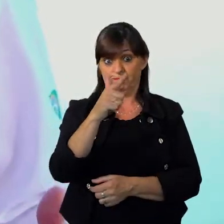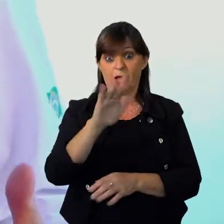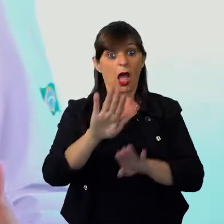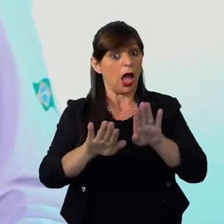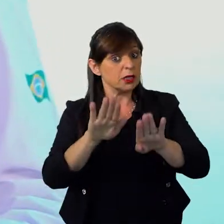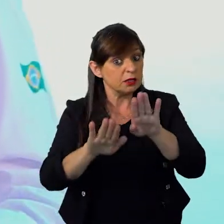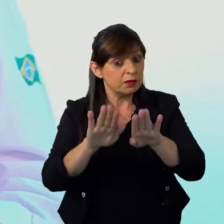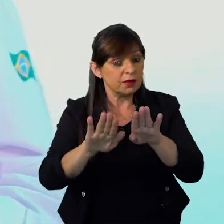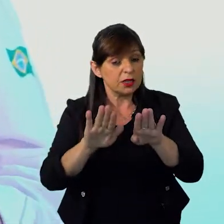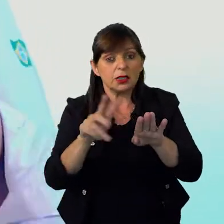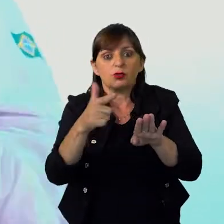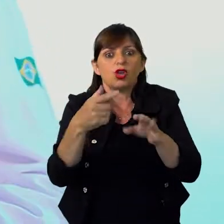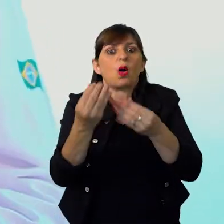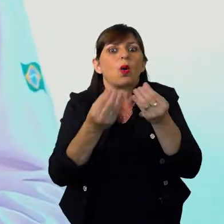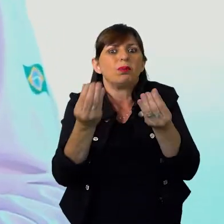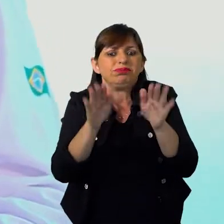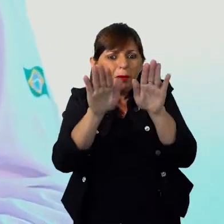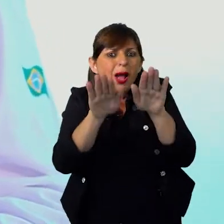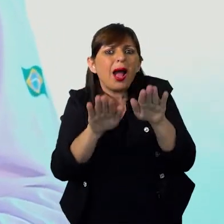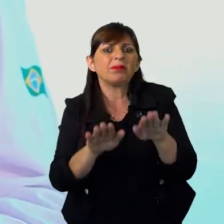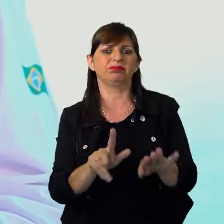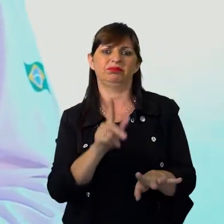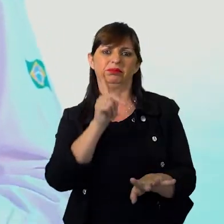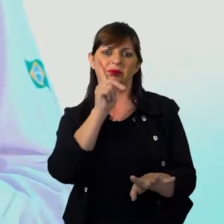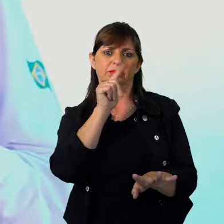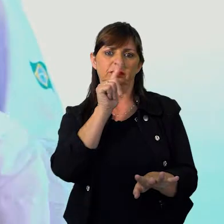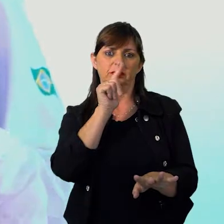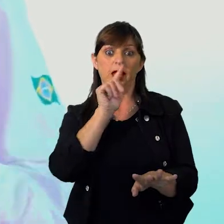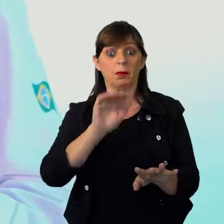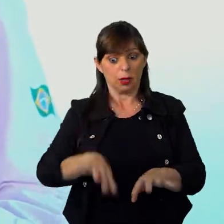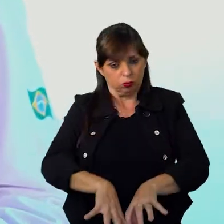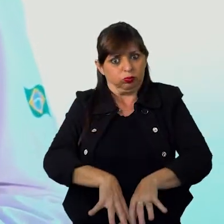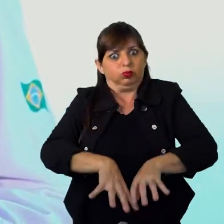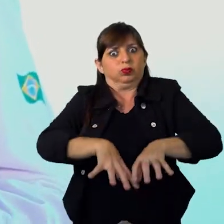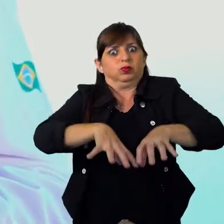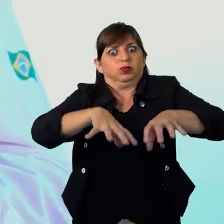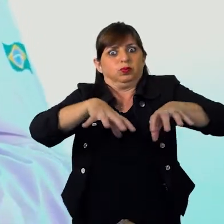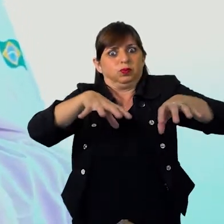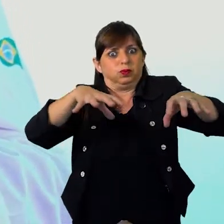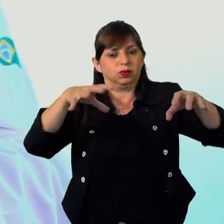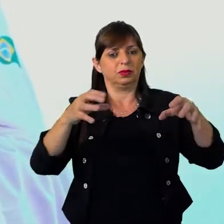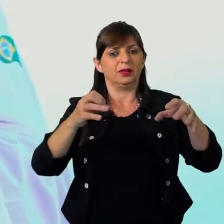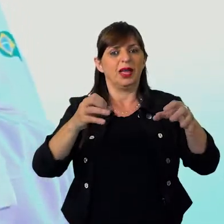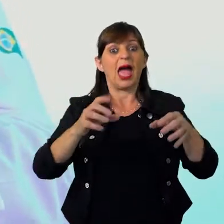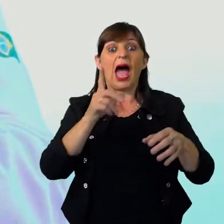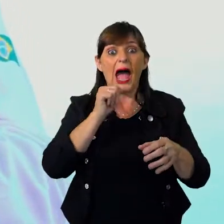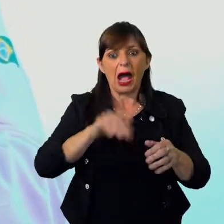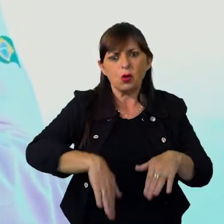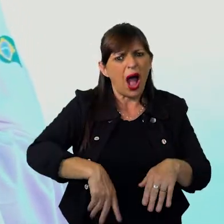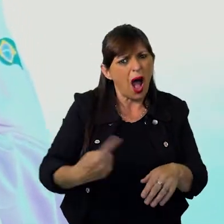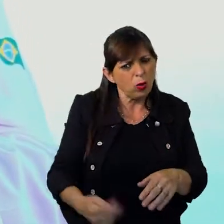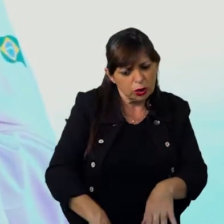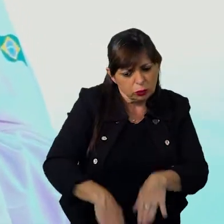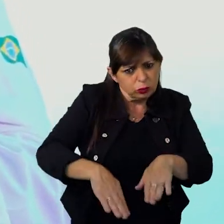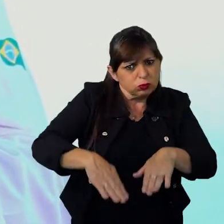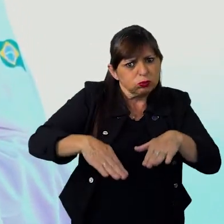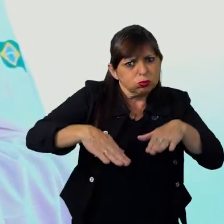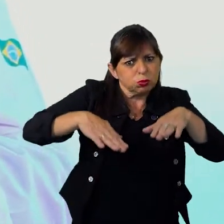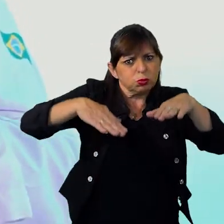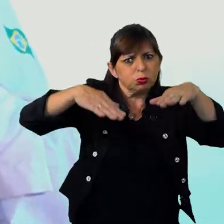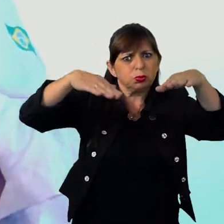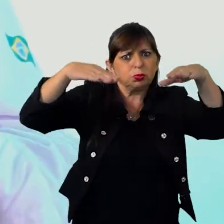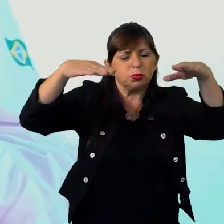preencher né E quando se tinha enchente se aproveitava o rio então alguns balseiros